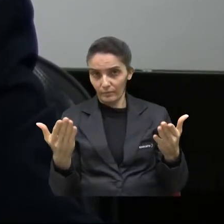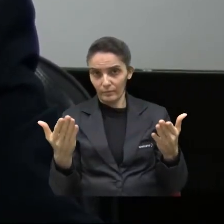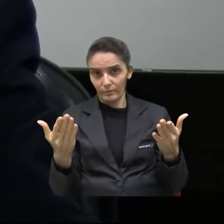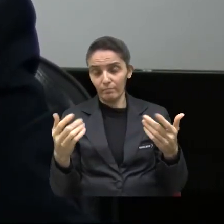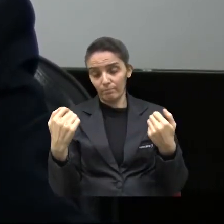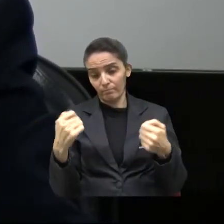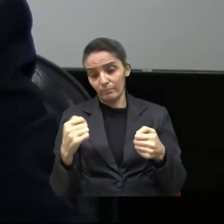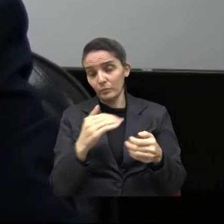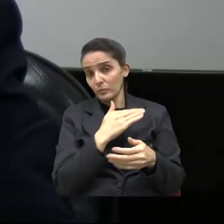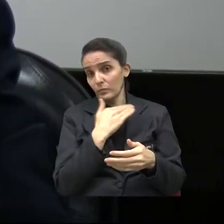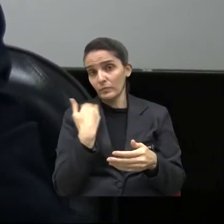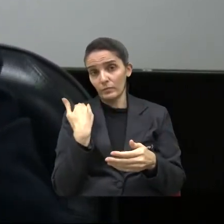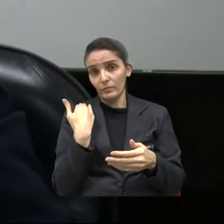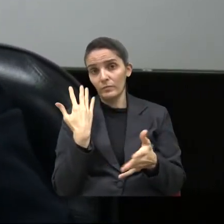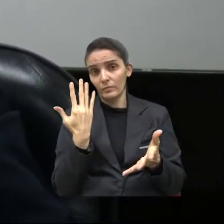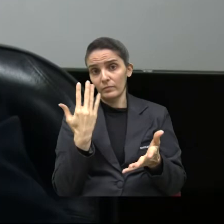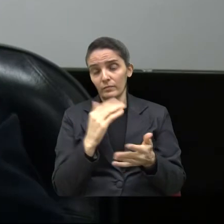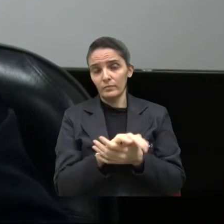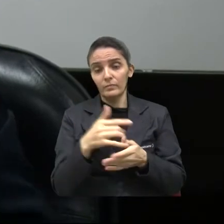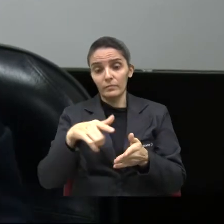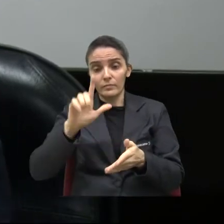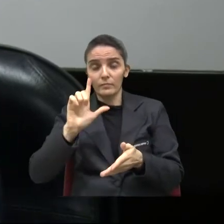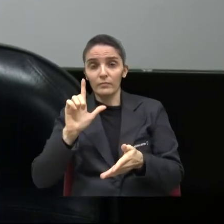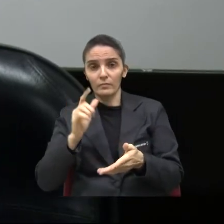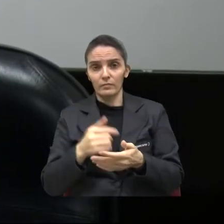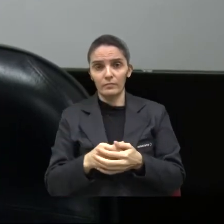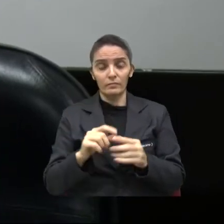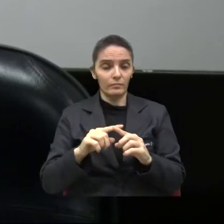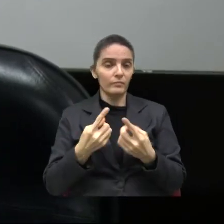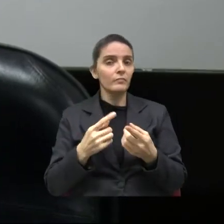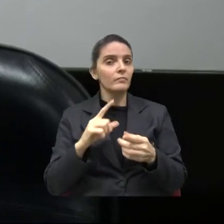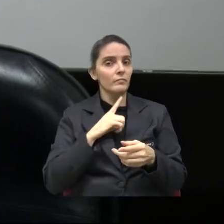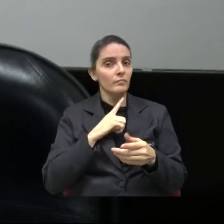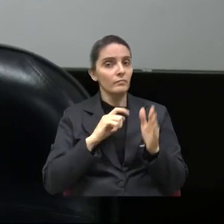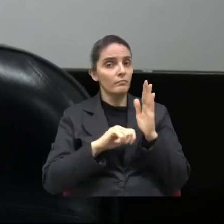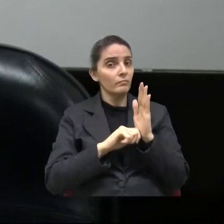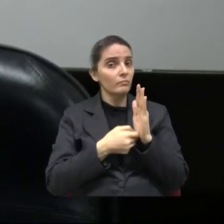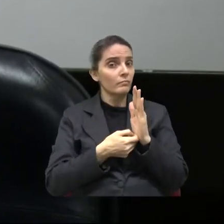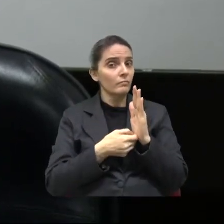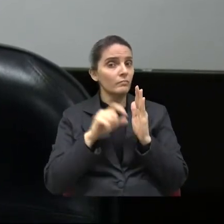sepultura. Embora há um mistério